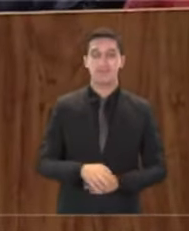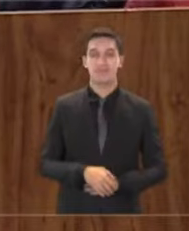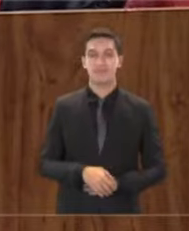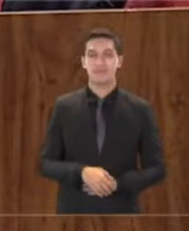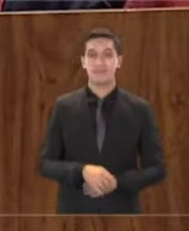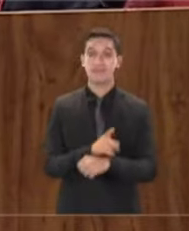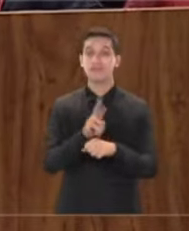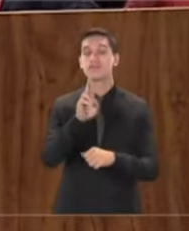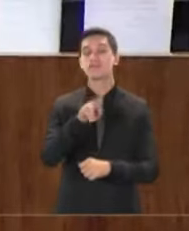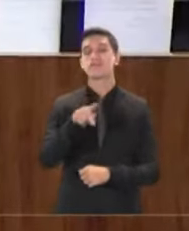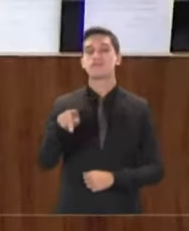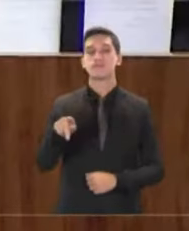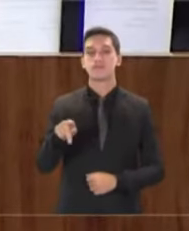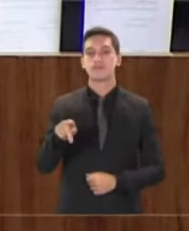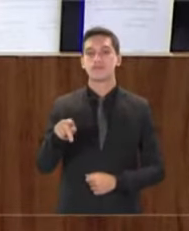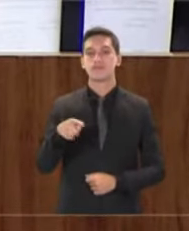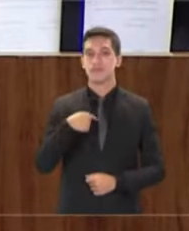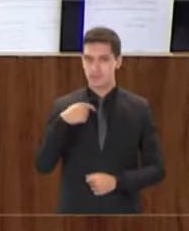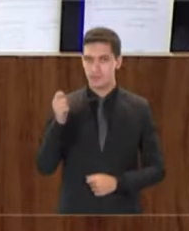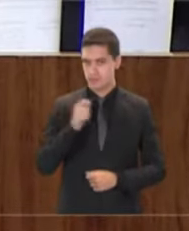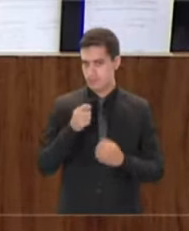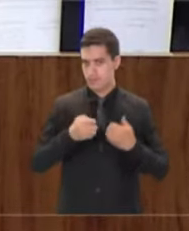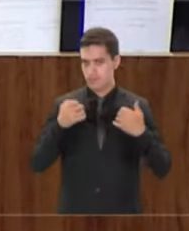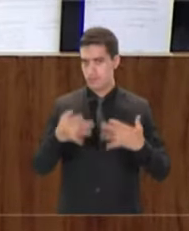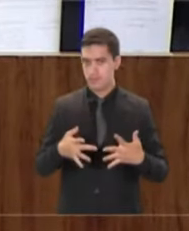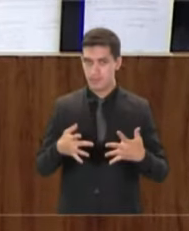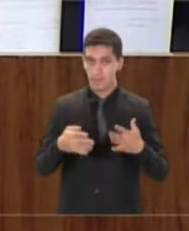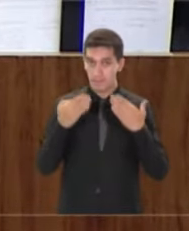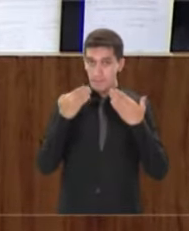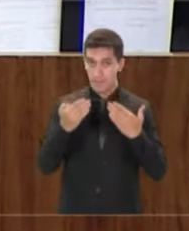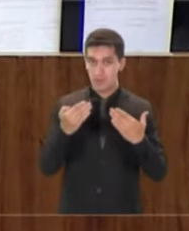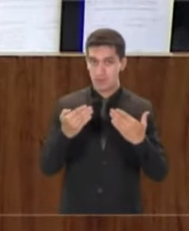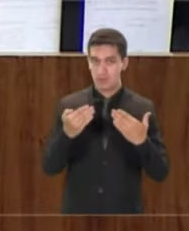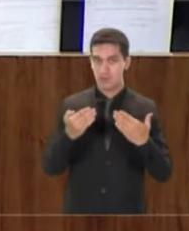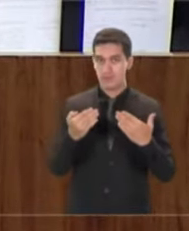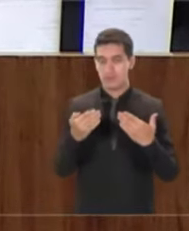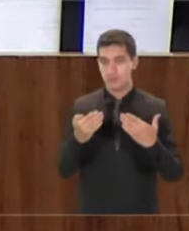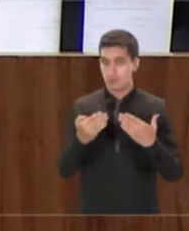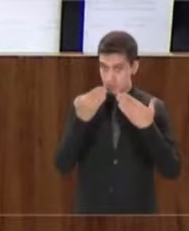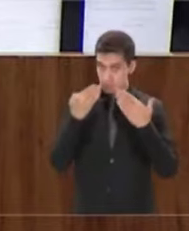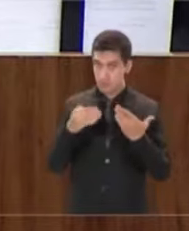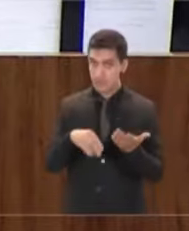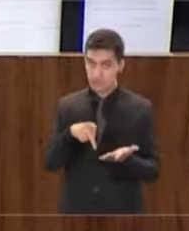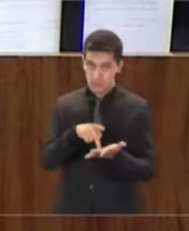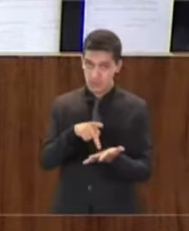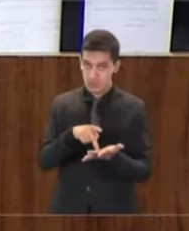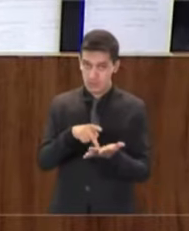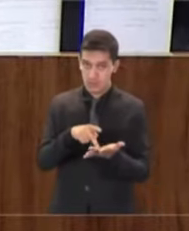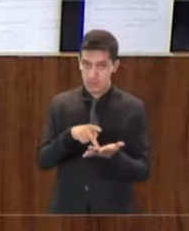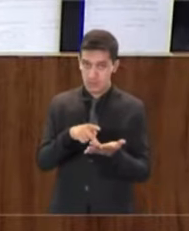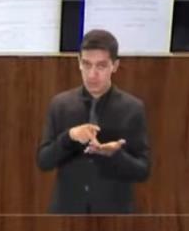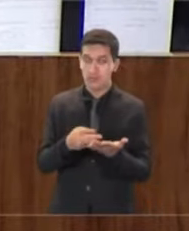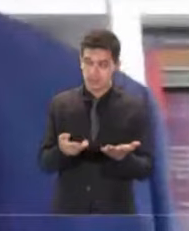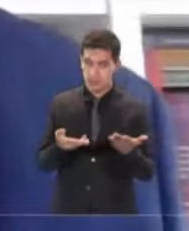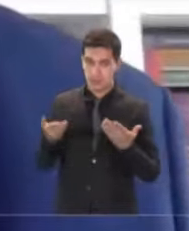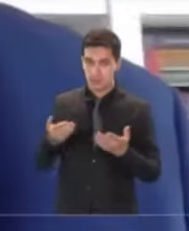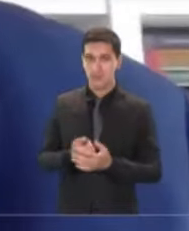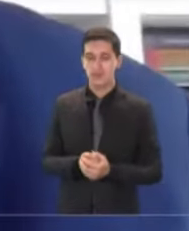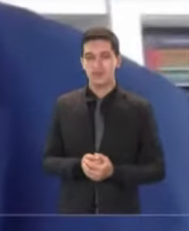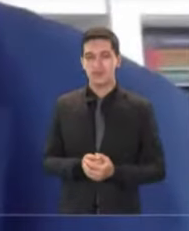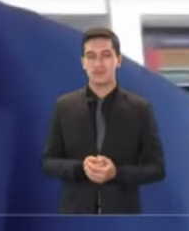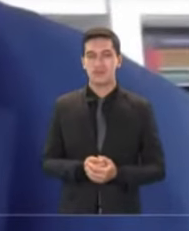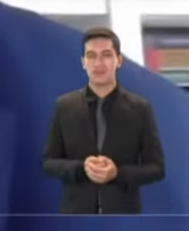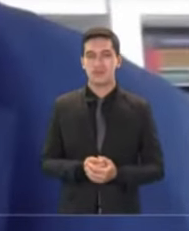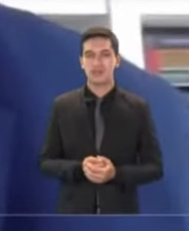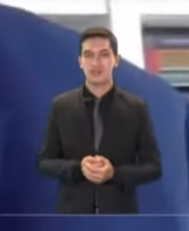Senhor presidente, permite um esclarecimento de fato? De fato? Esclarecimento de fato, doutor, por favor.